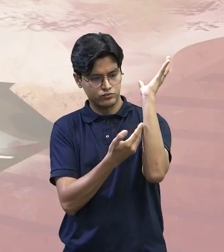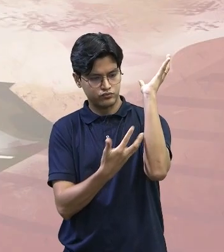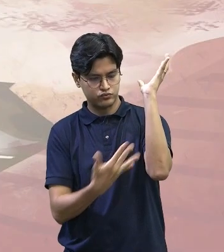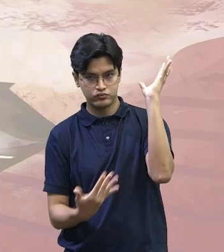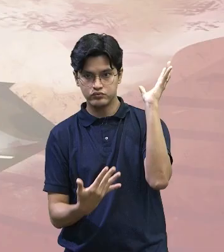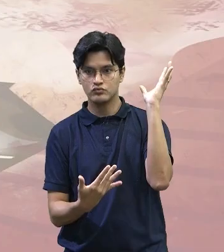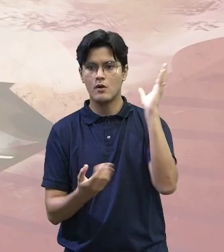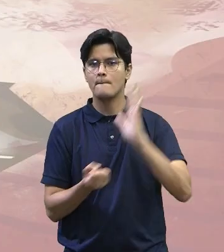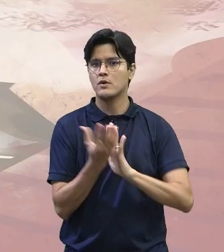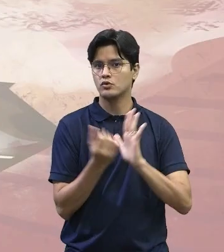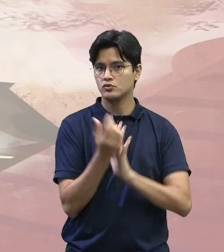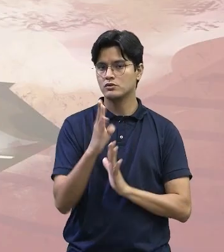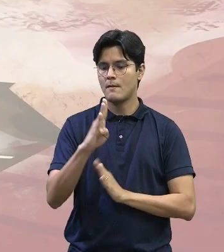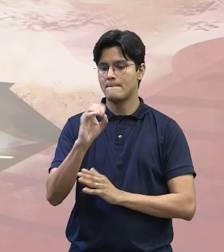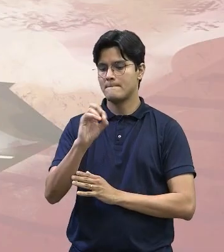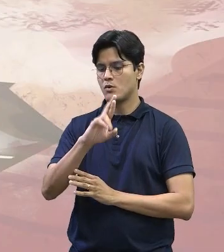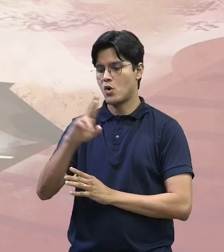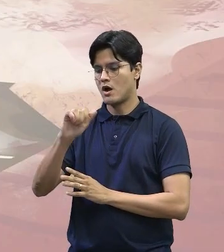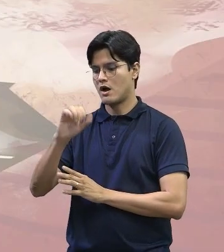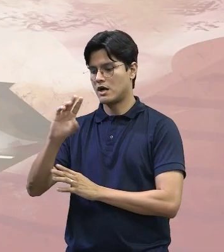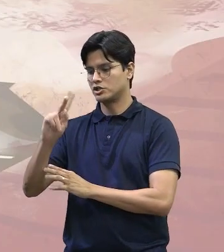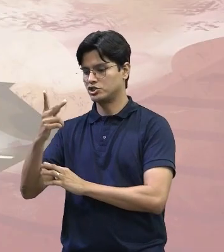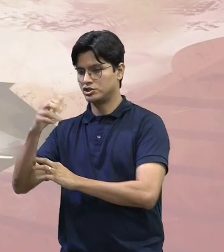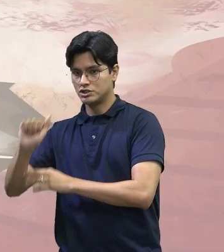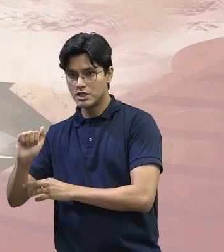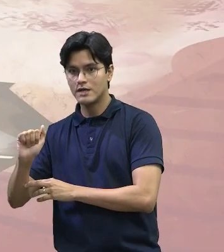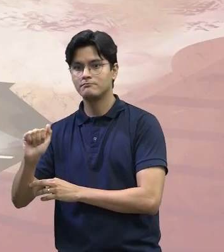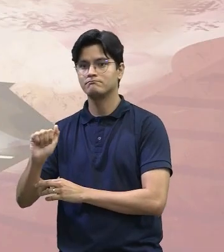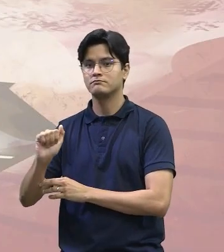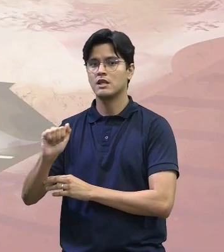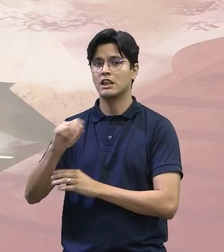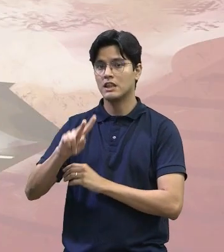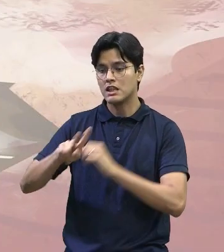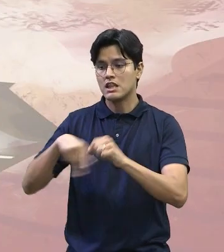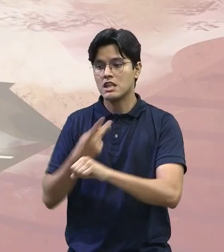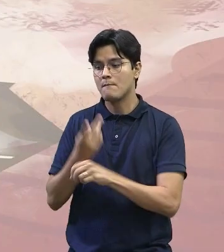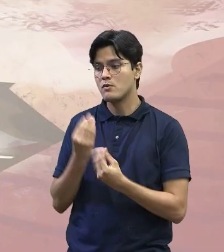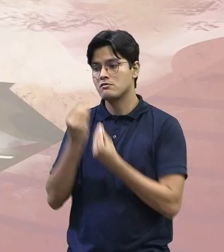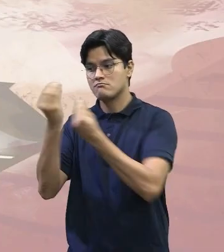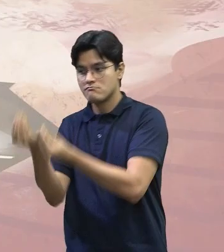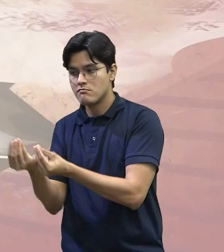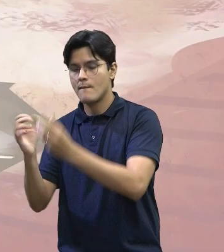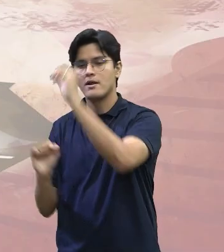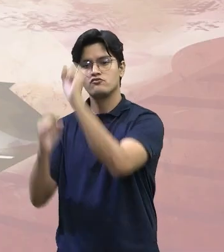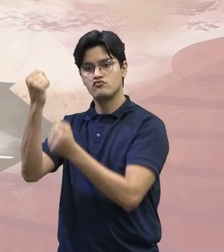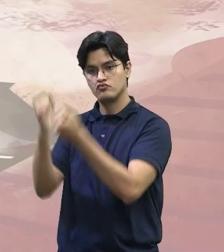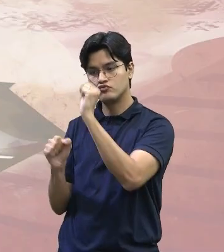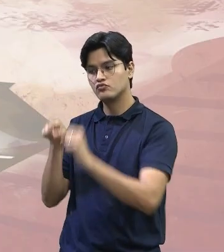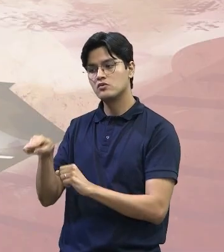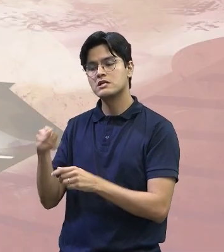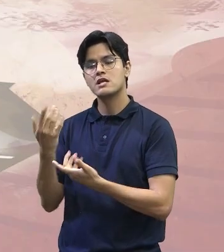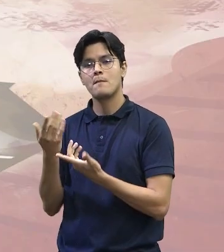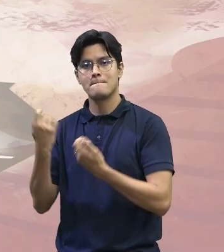necessitava dessa matéria-prima. Vamos então lá para a Europa, para a gente entender a